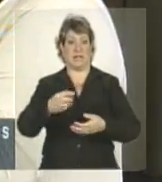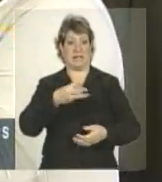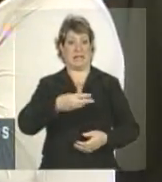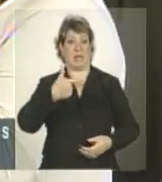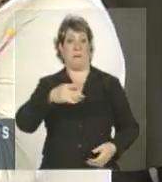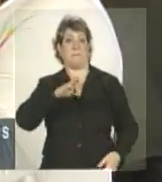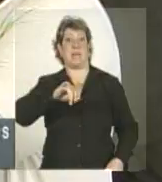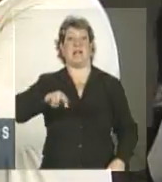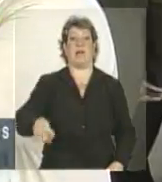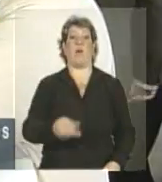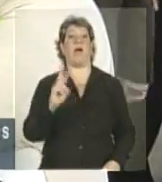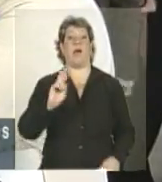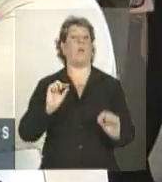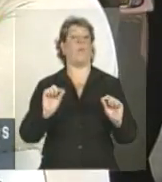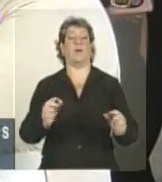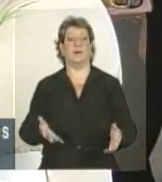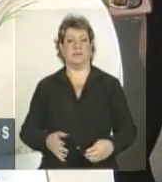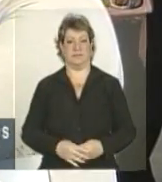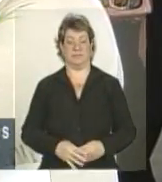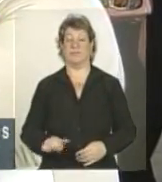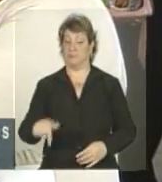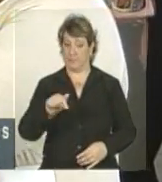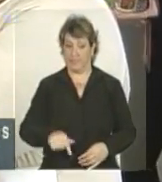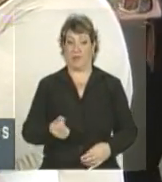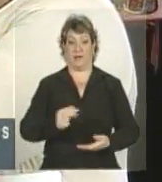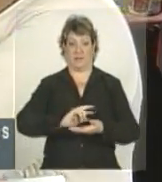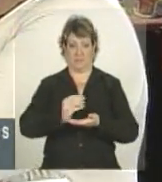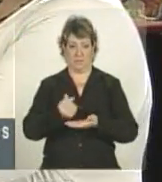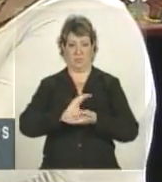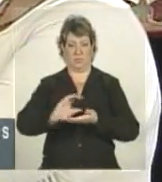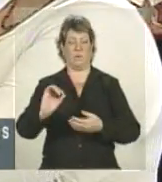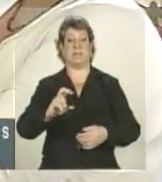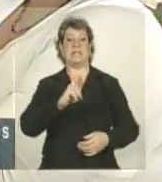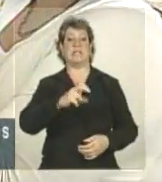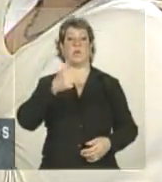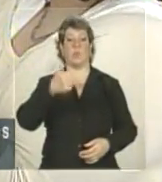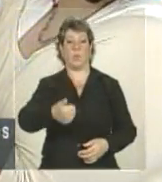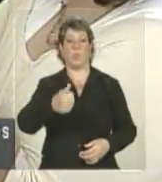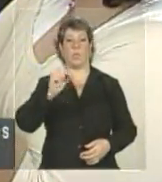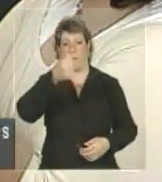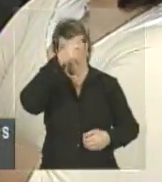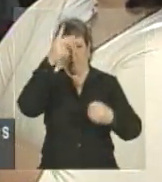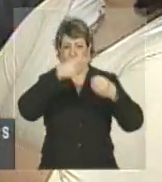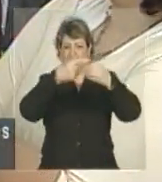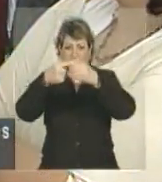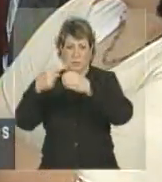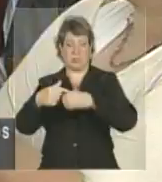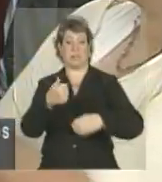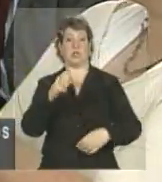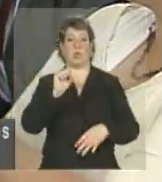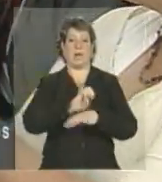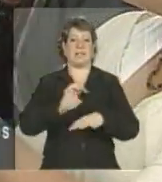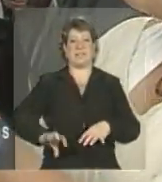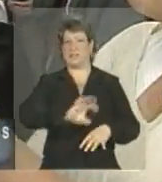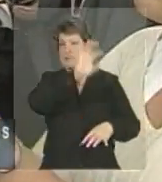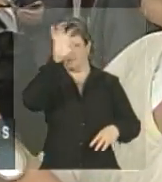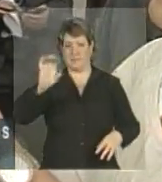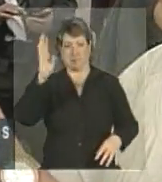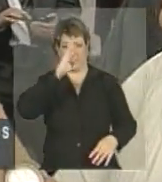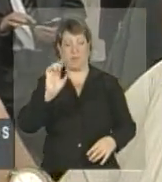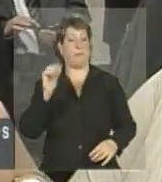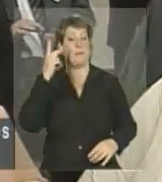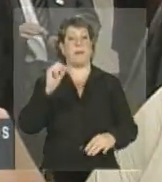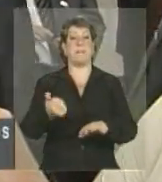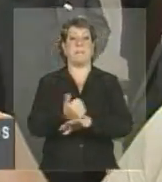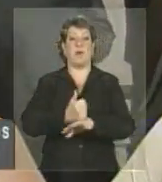bilhões de reais? São investimentos em 51 municípios, em 18 estados do Brasil, para